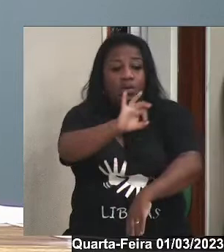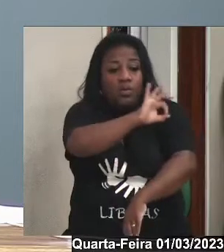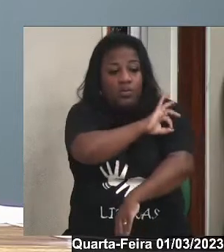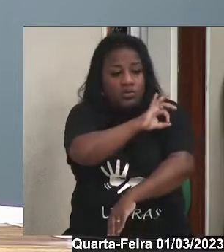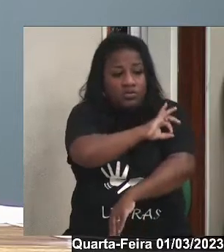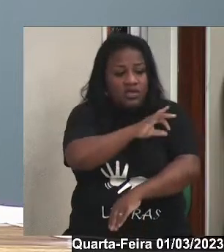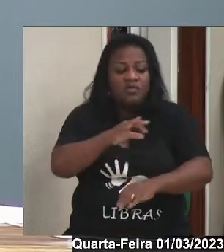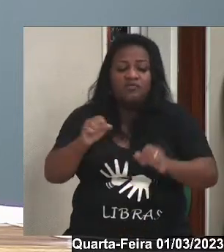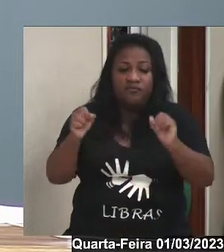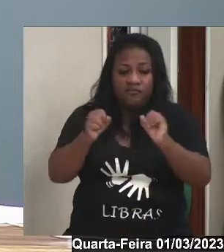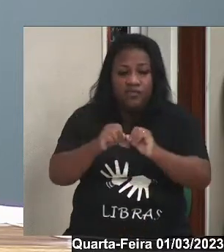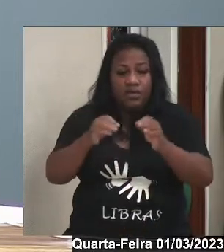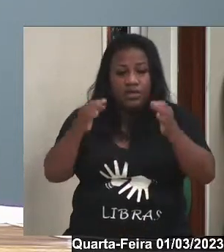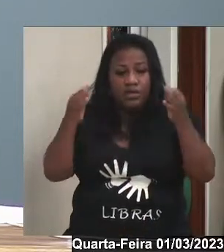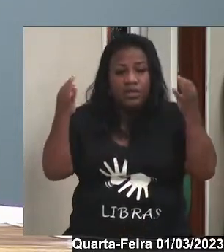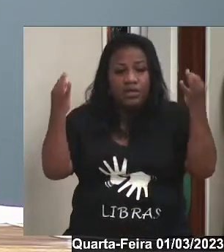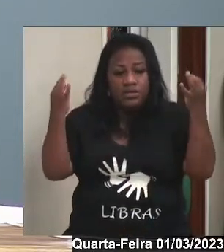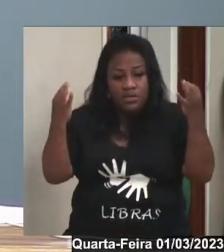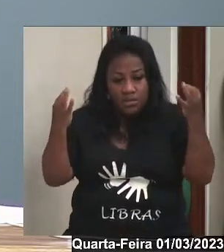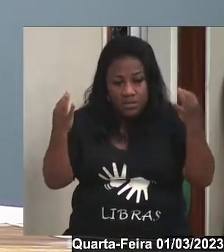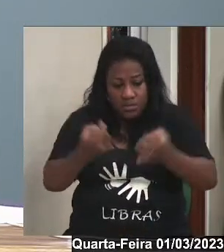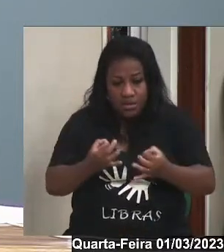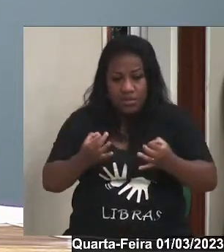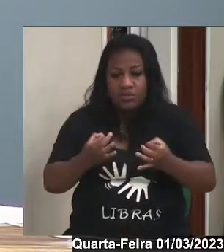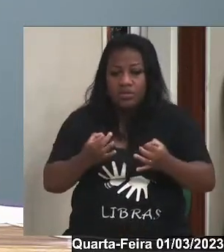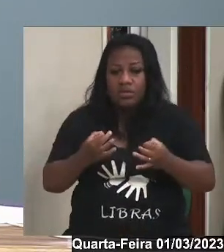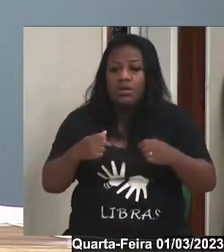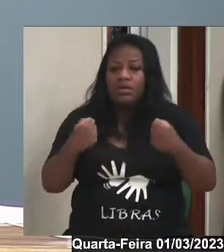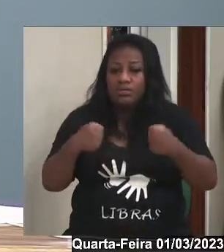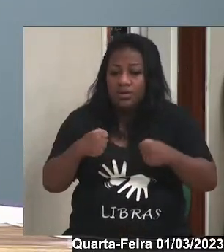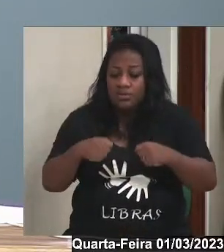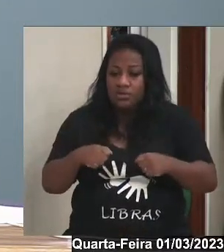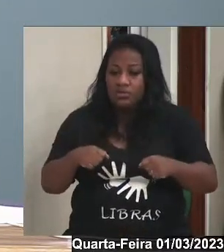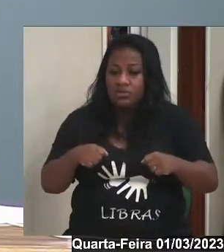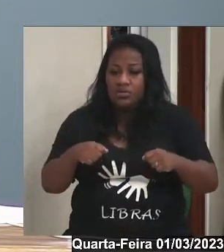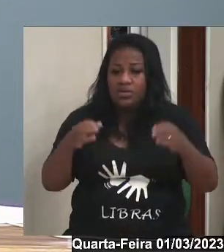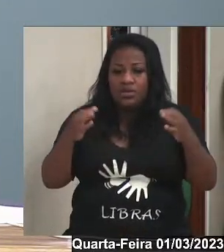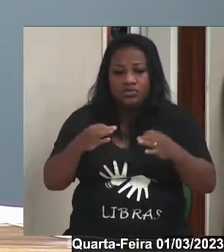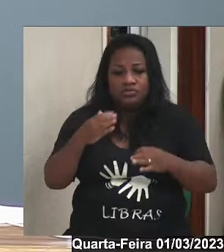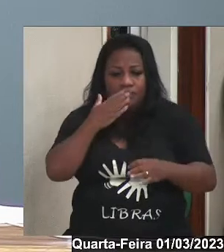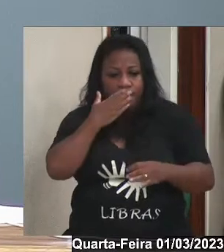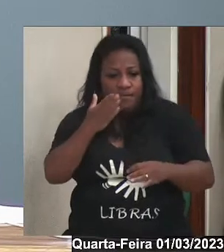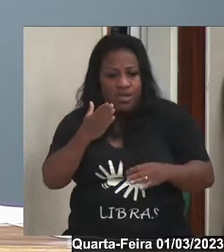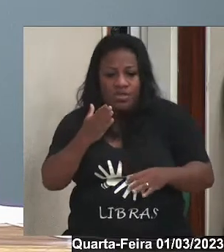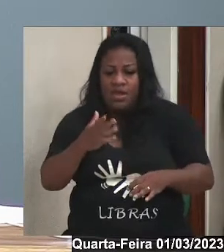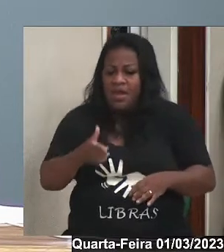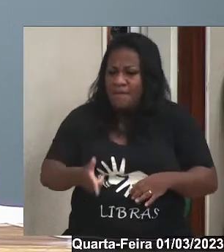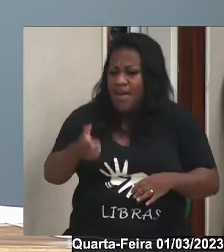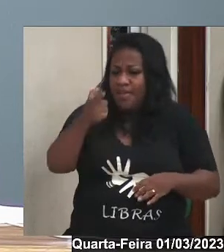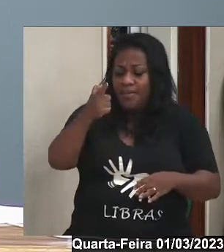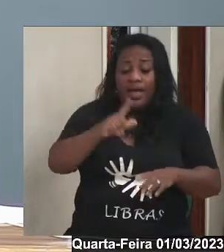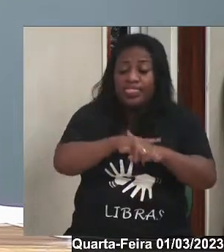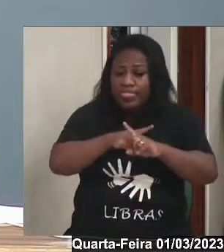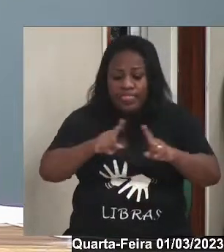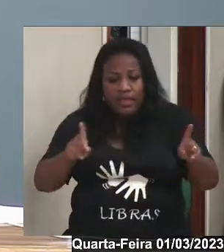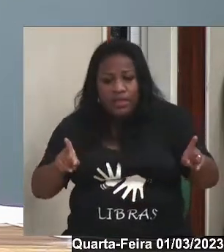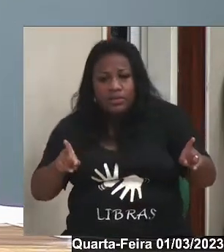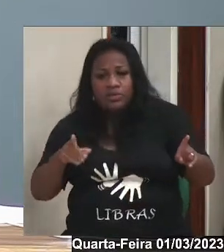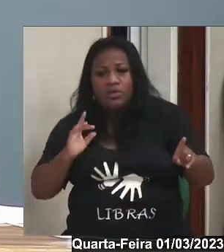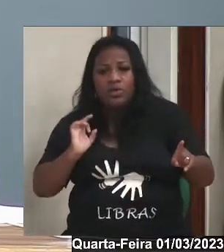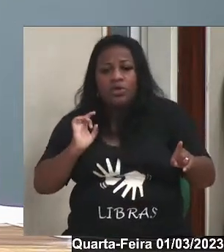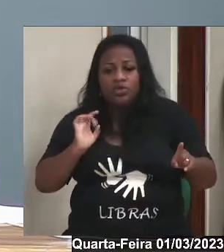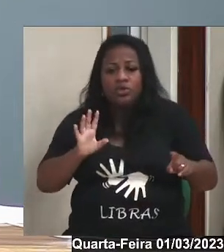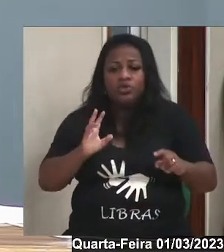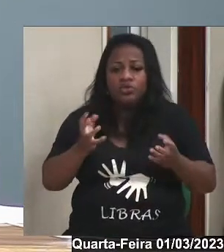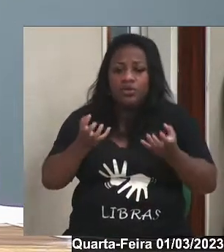né? Eu acredito que foi a maneira que ele teve que agir, né? Aqui ninguém impede para ninguém tirar a vida de ninguém. Gostaria que nós